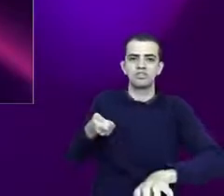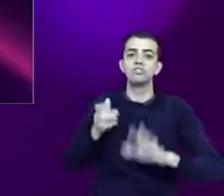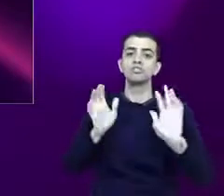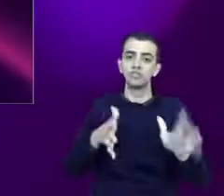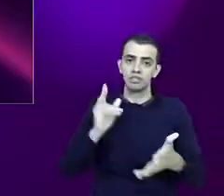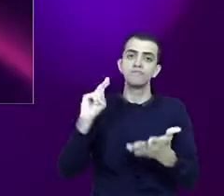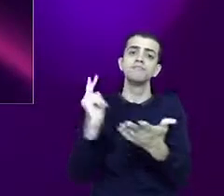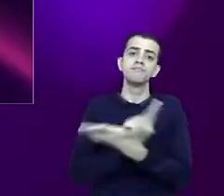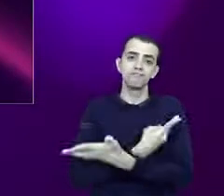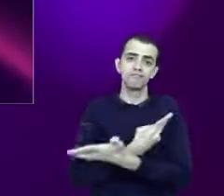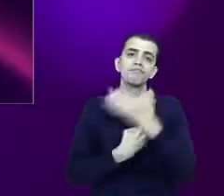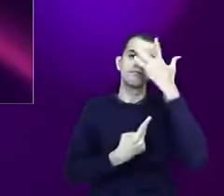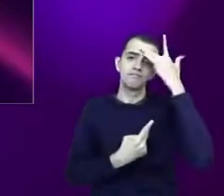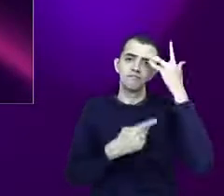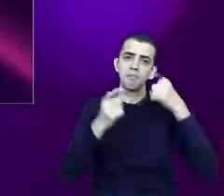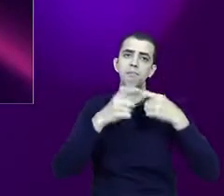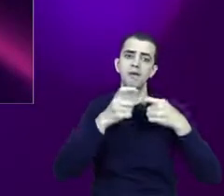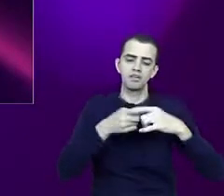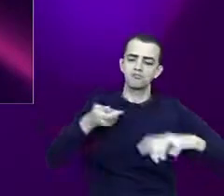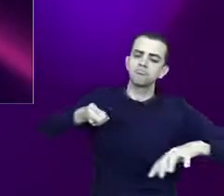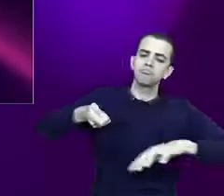de esquecimento desse pino.